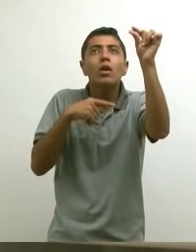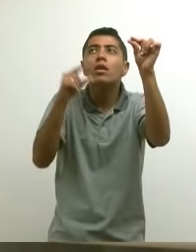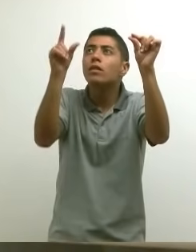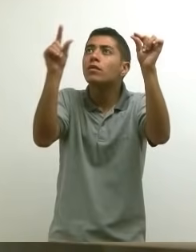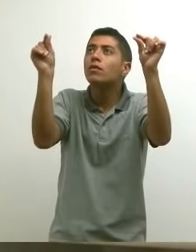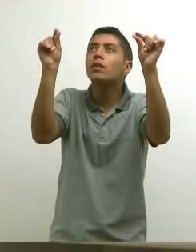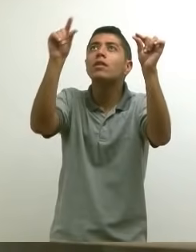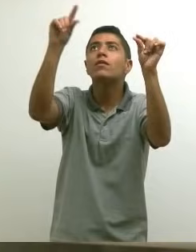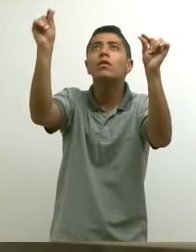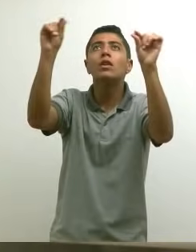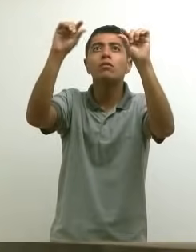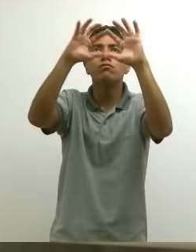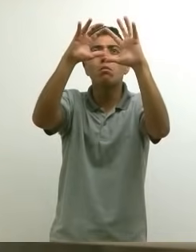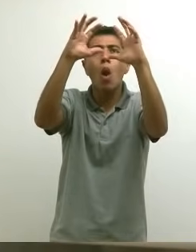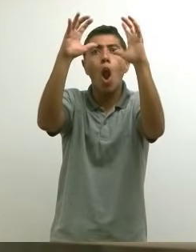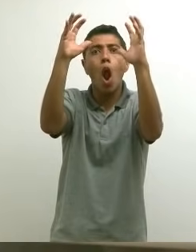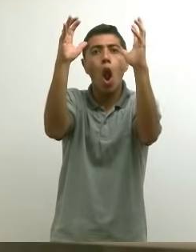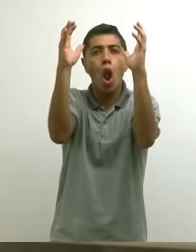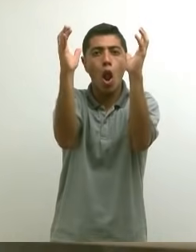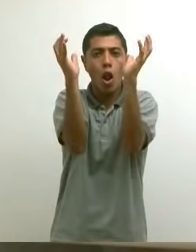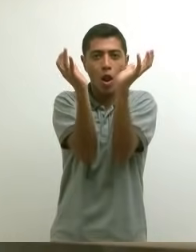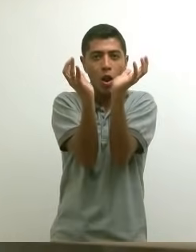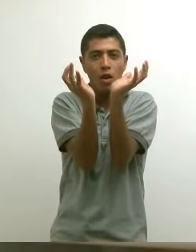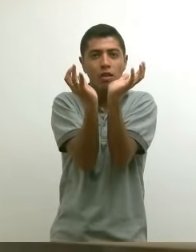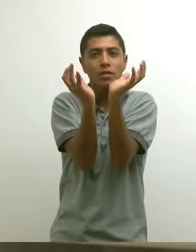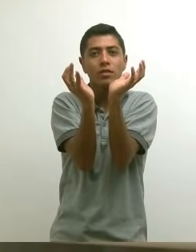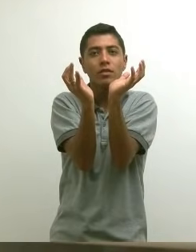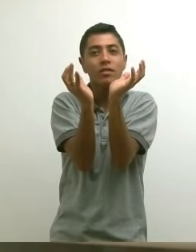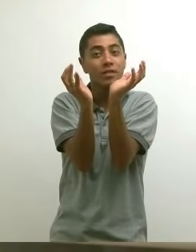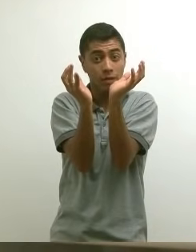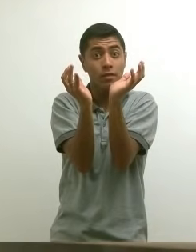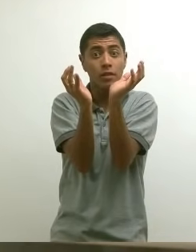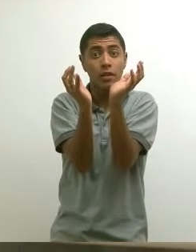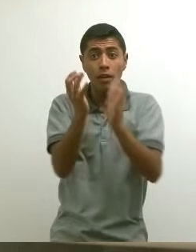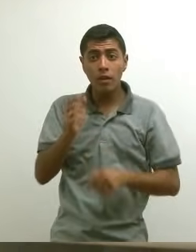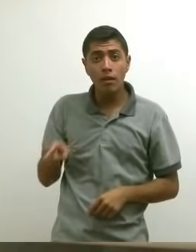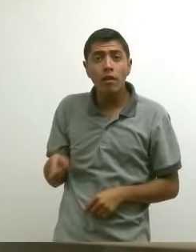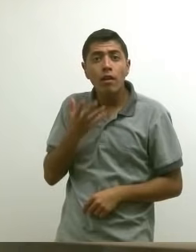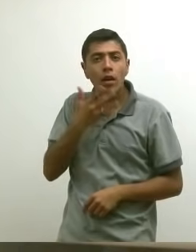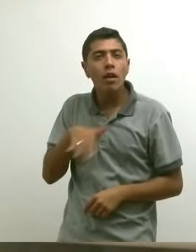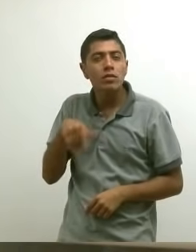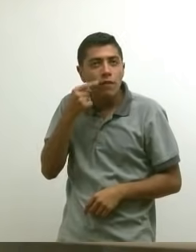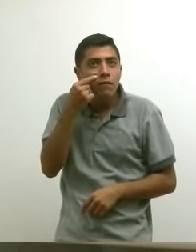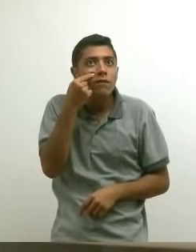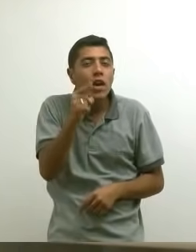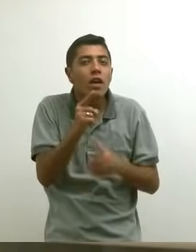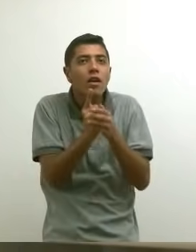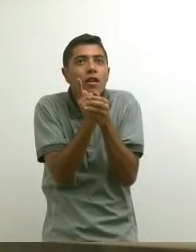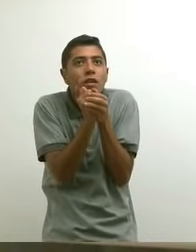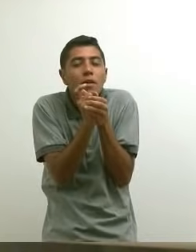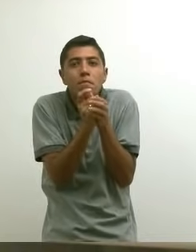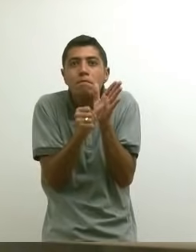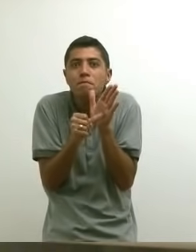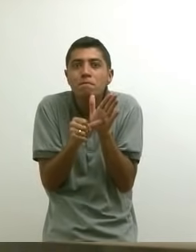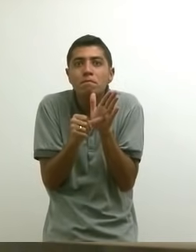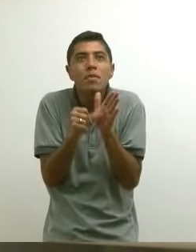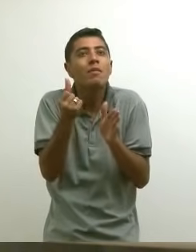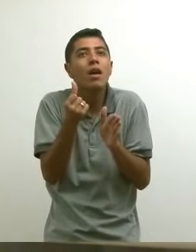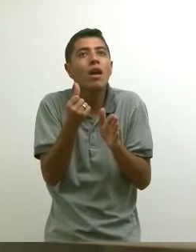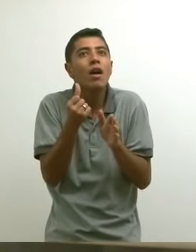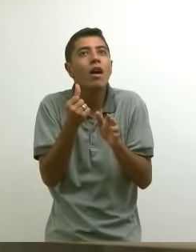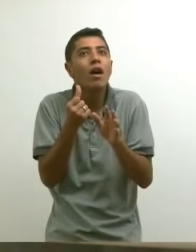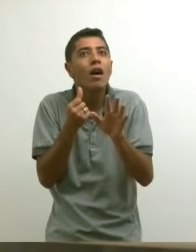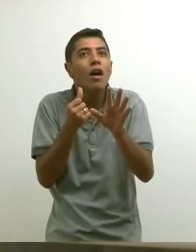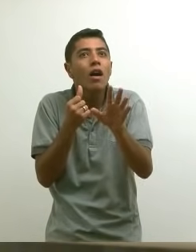experiência sensorial tátil pode ser sonora tô assim bem complexa ela